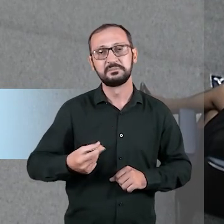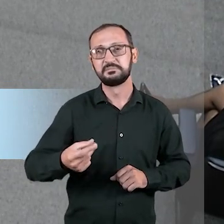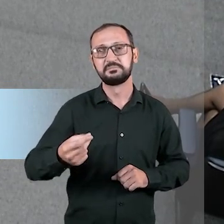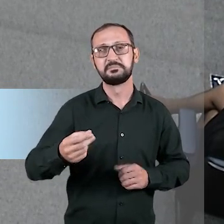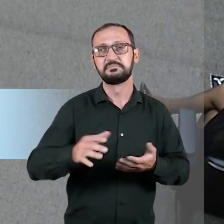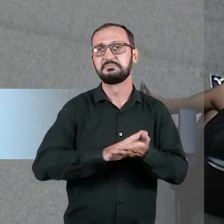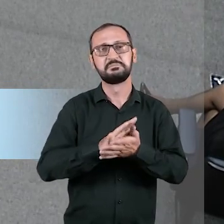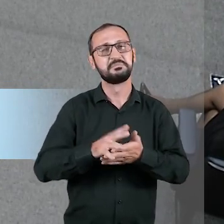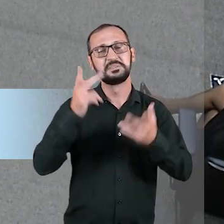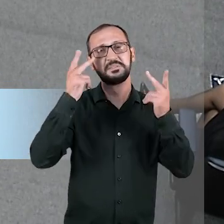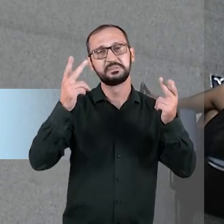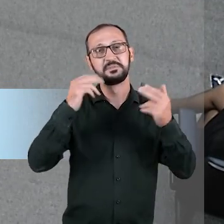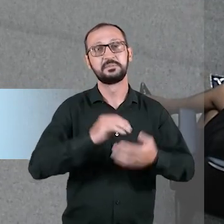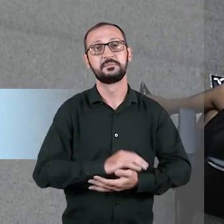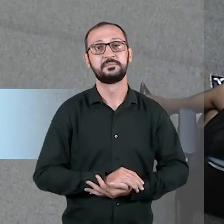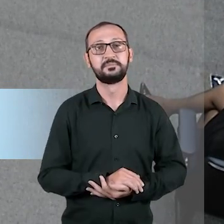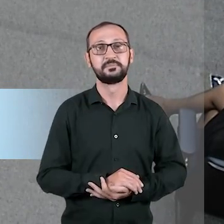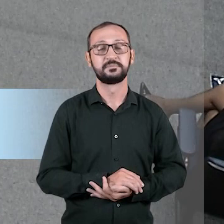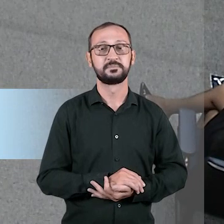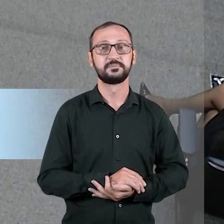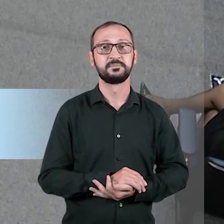sua vida, entende?